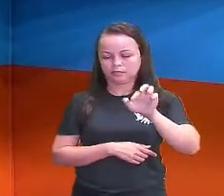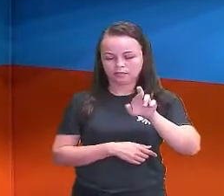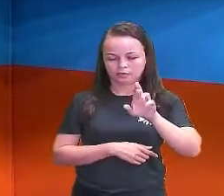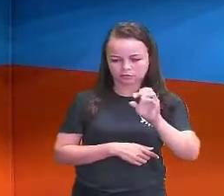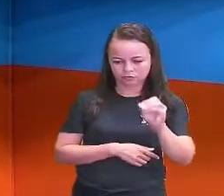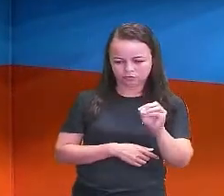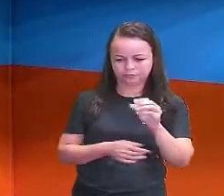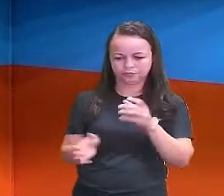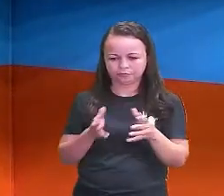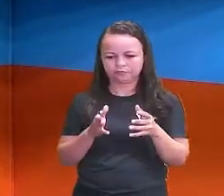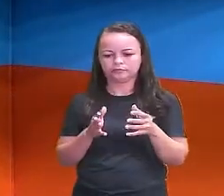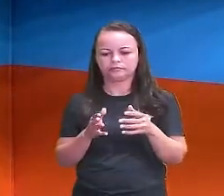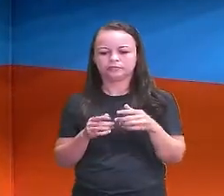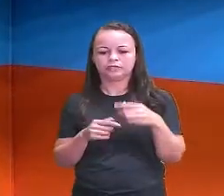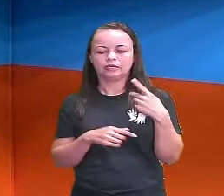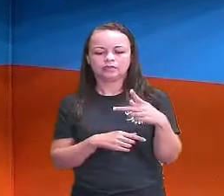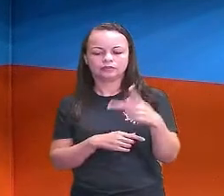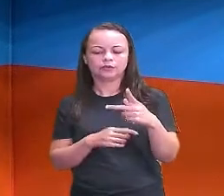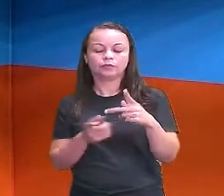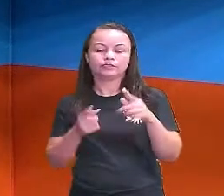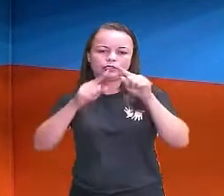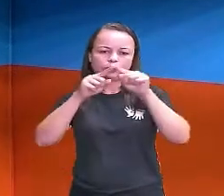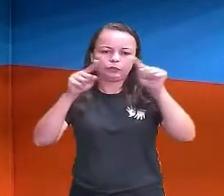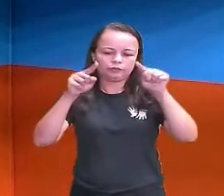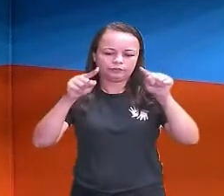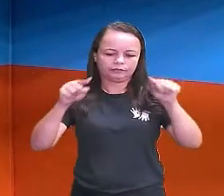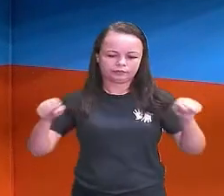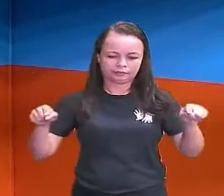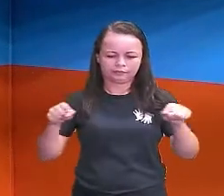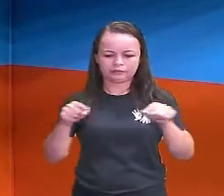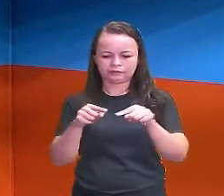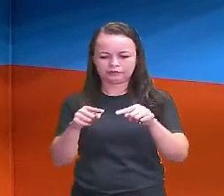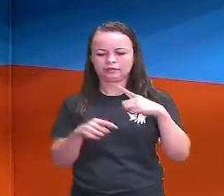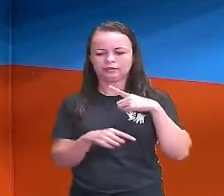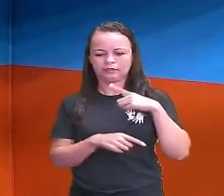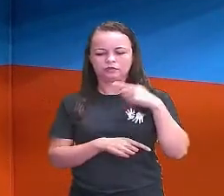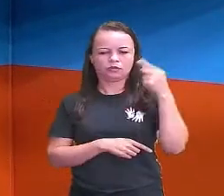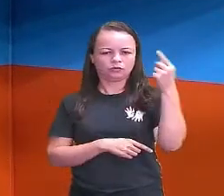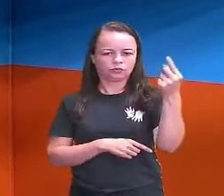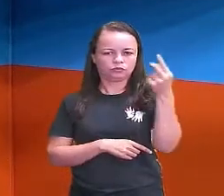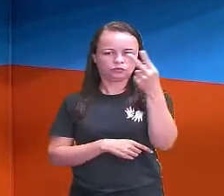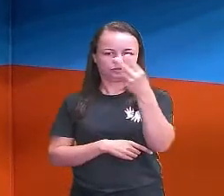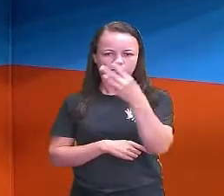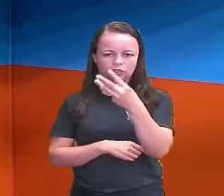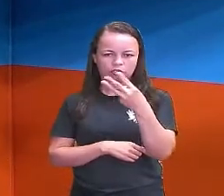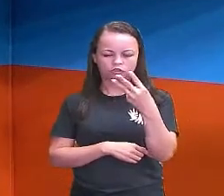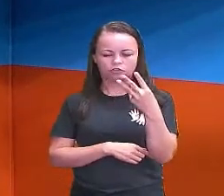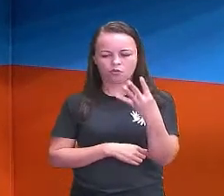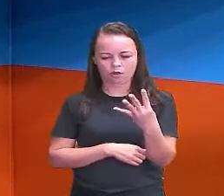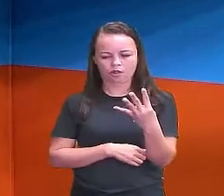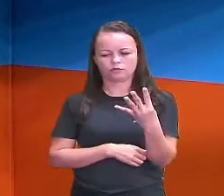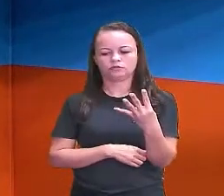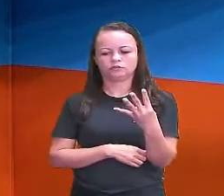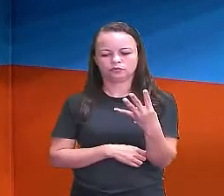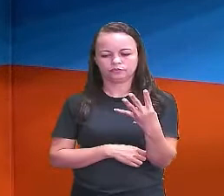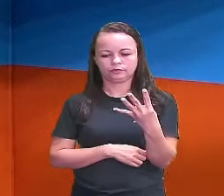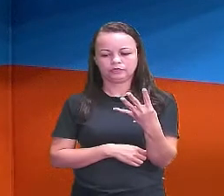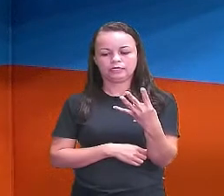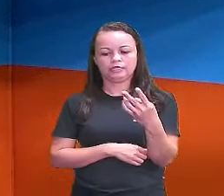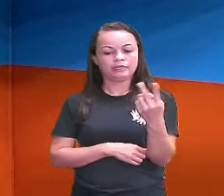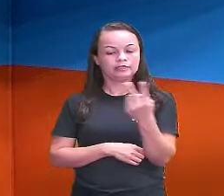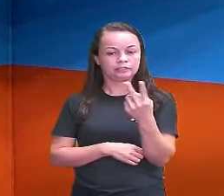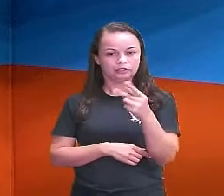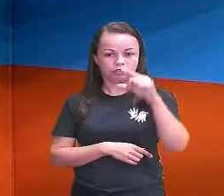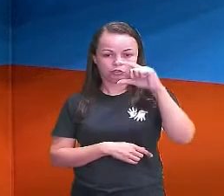um trapézio e ele tem 4 lados, ó, 1, 2, 3, 4. E esses